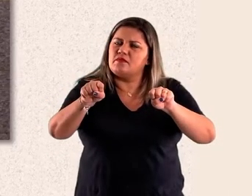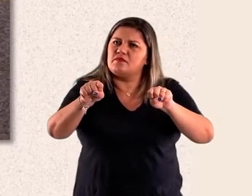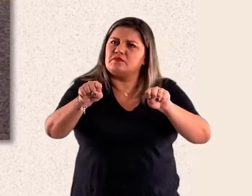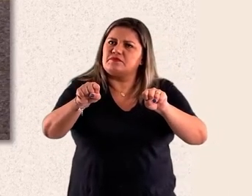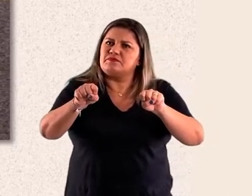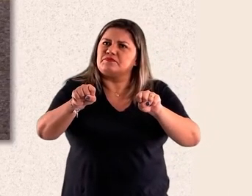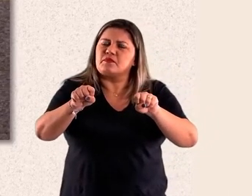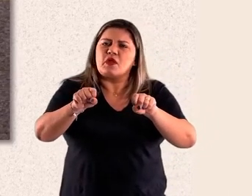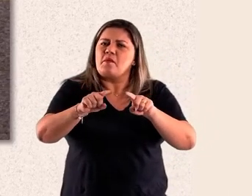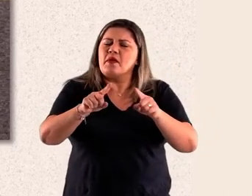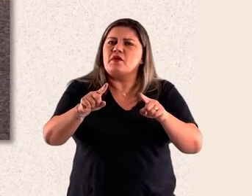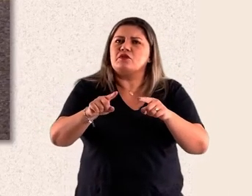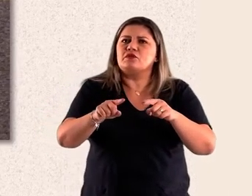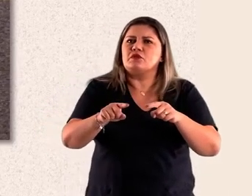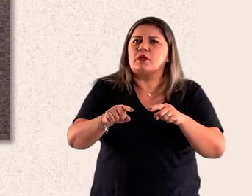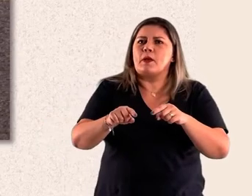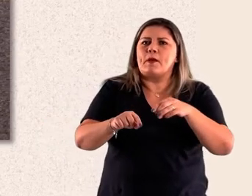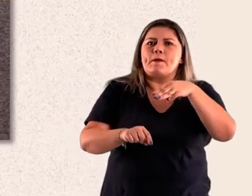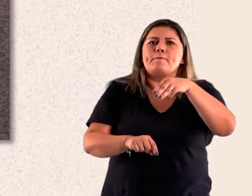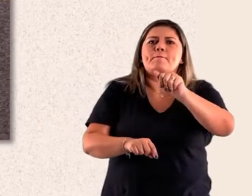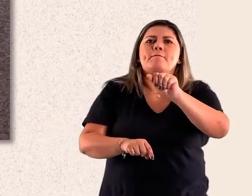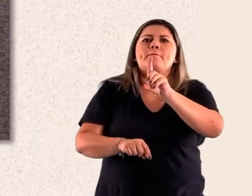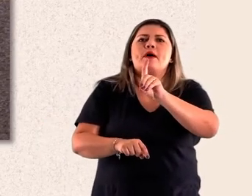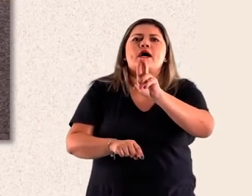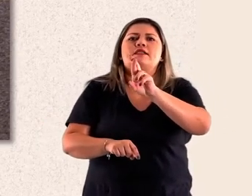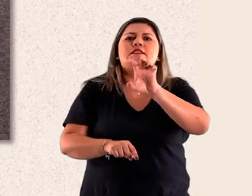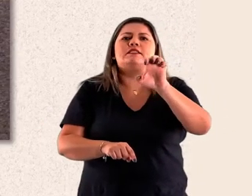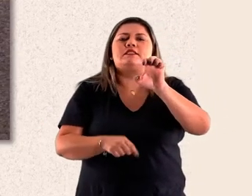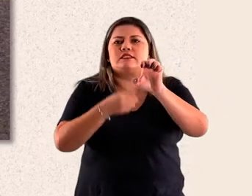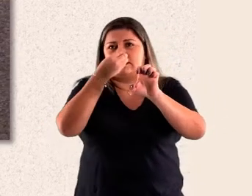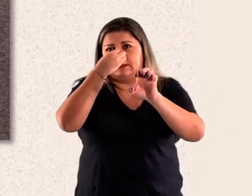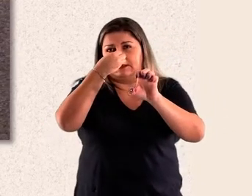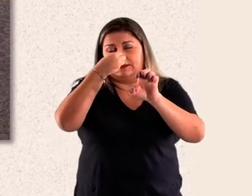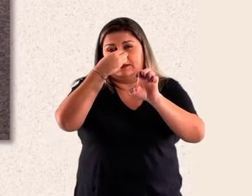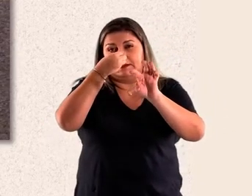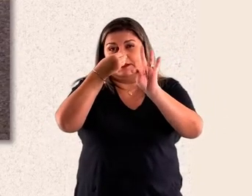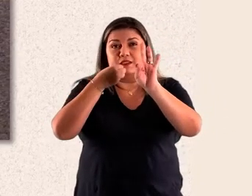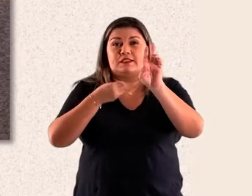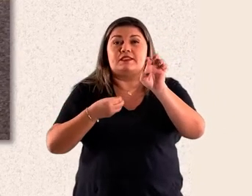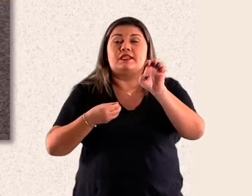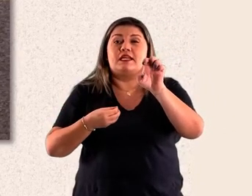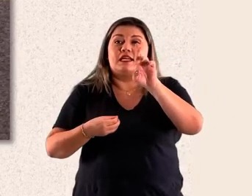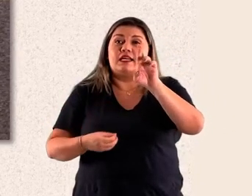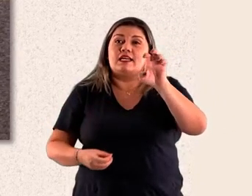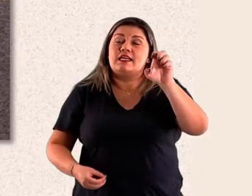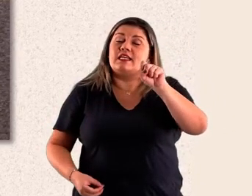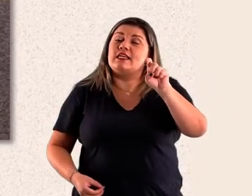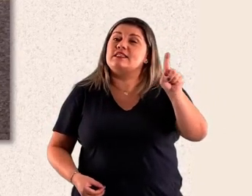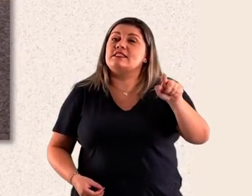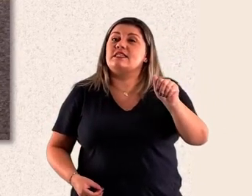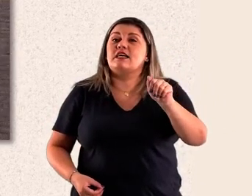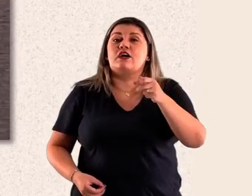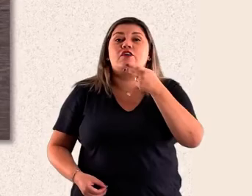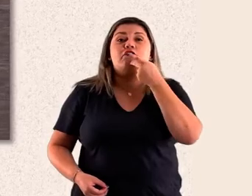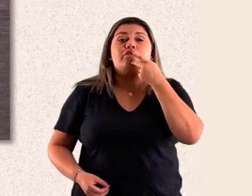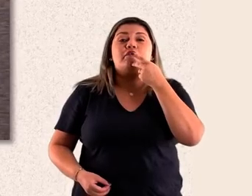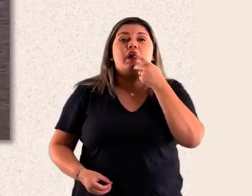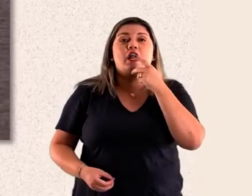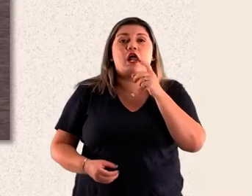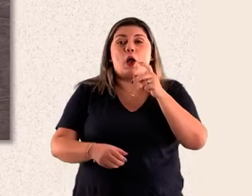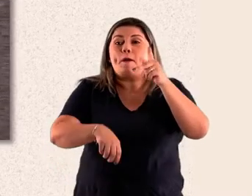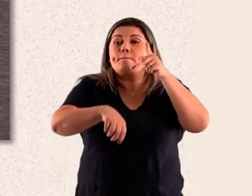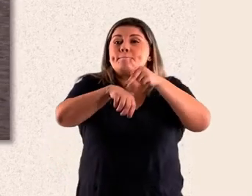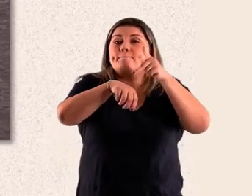mensurar a Madre Teresa também tem uma imagem ela fala da pedra na água quantas ondas ela